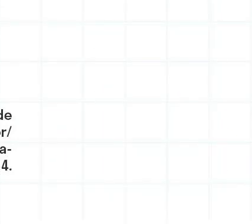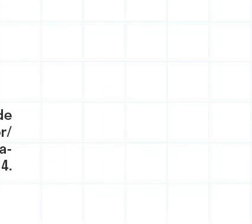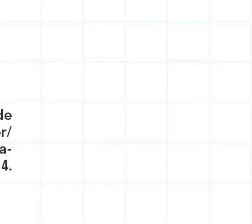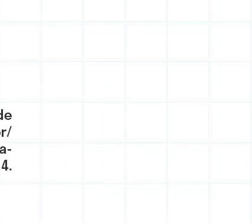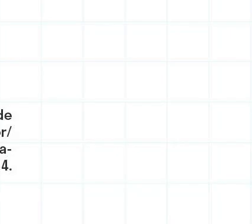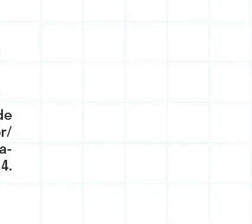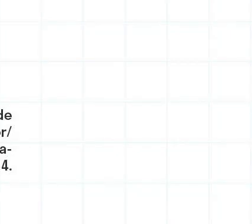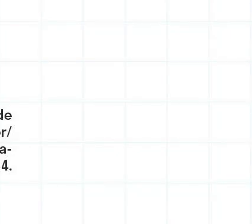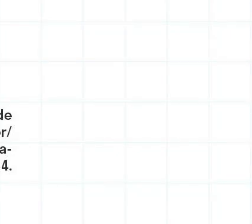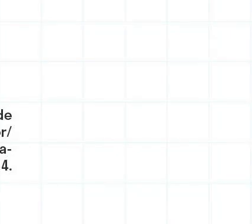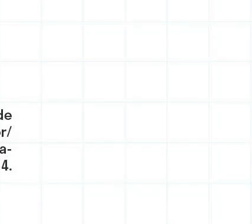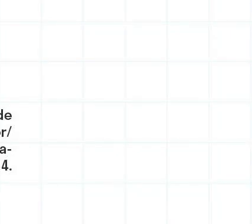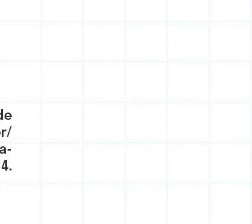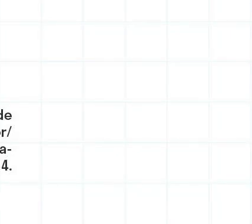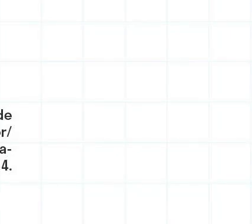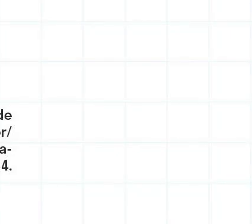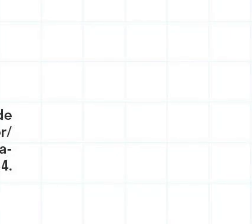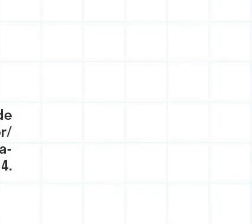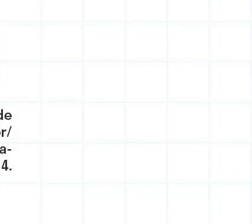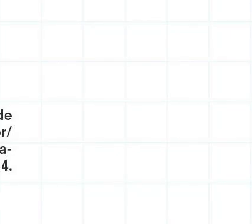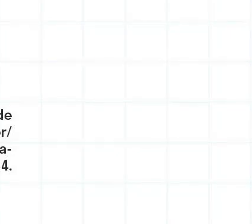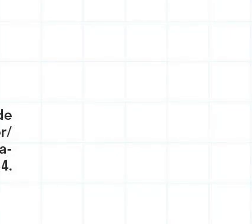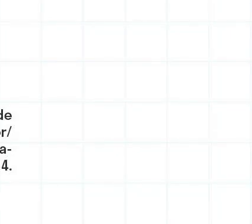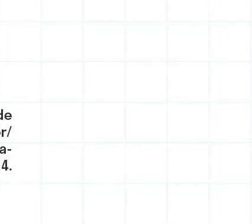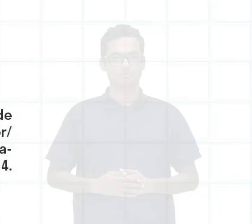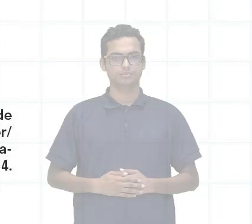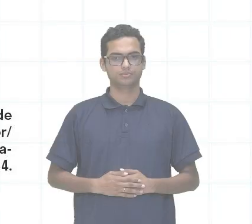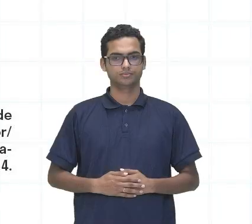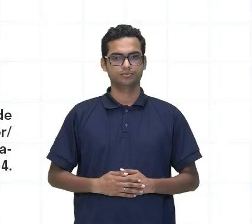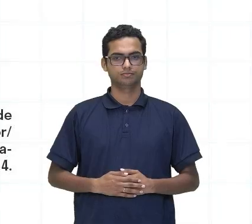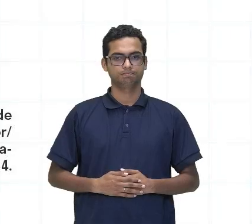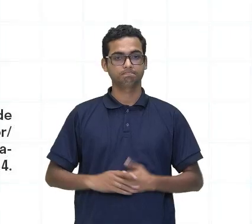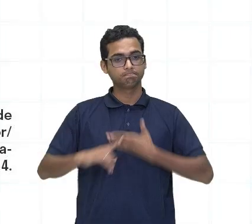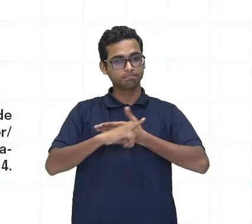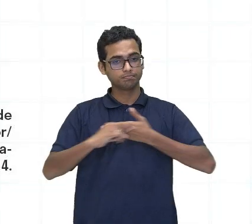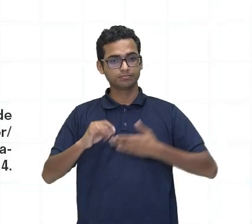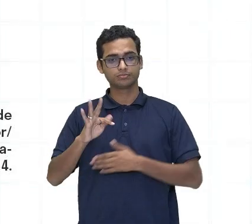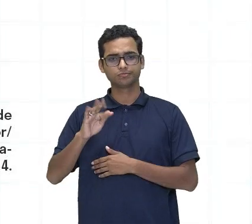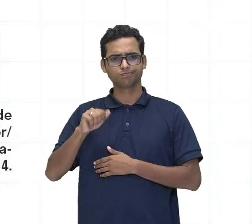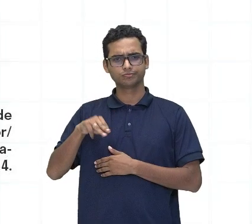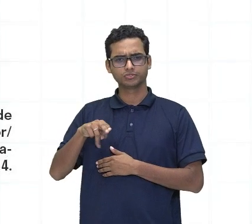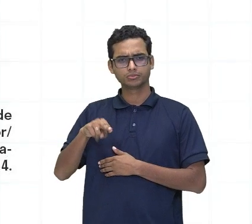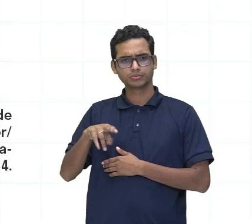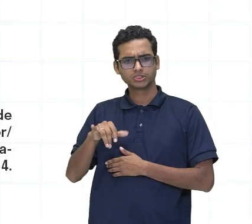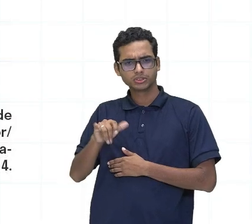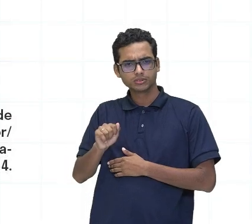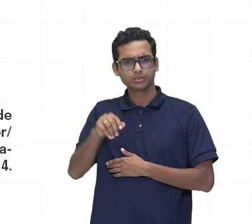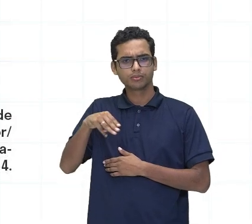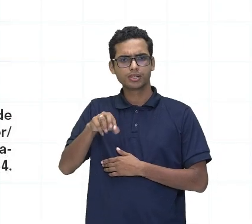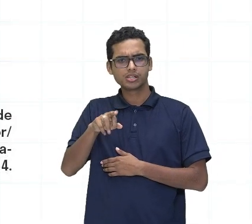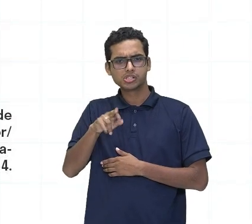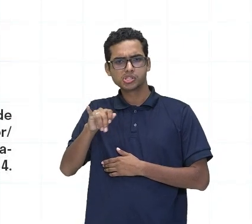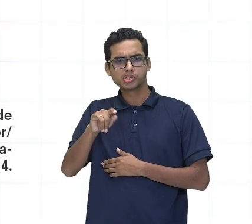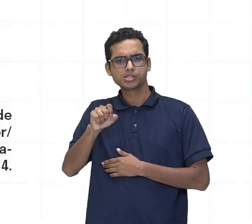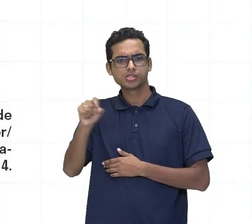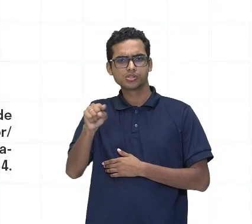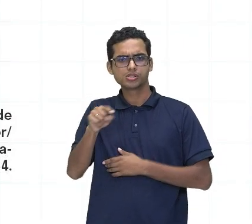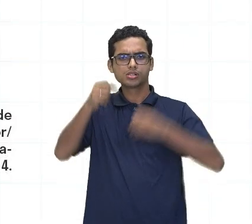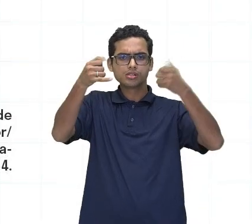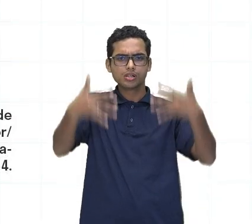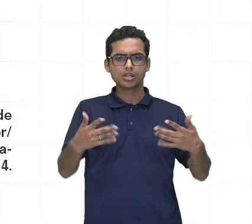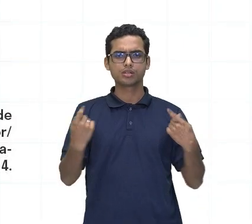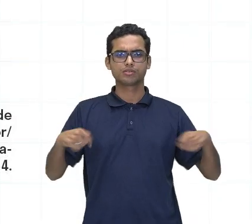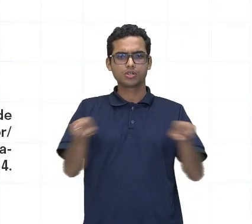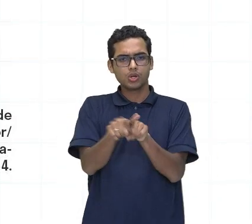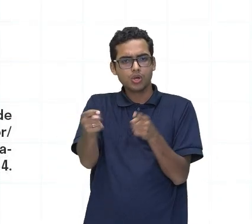Maris Fabiana, dengue, zika e chikungunya precisam ser controladas de forma integrada.